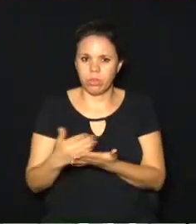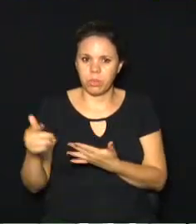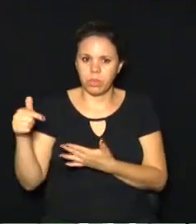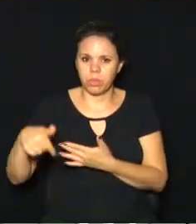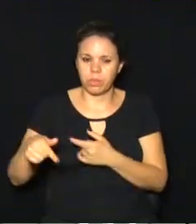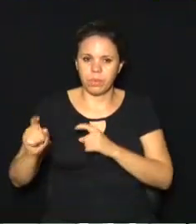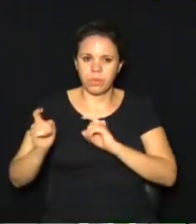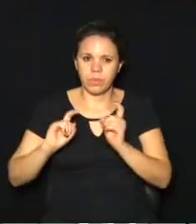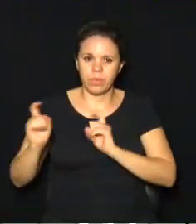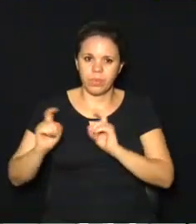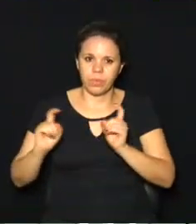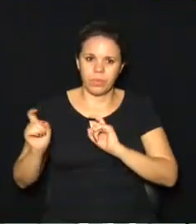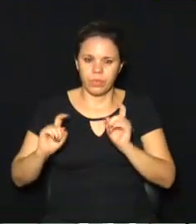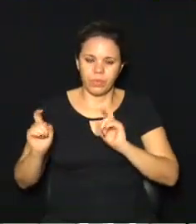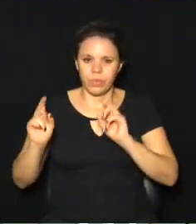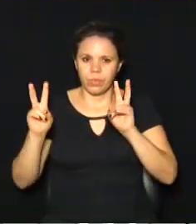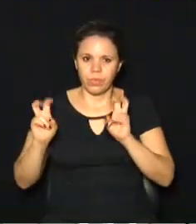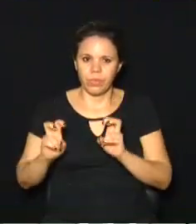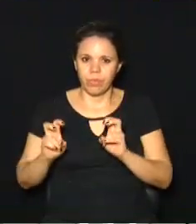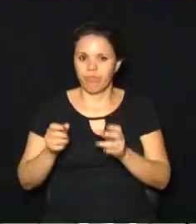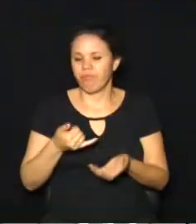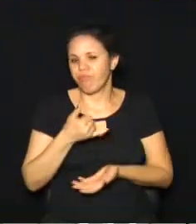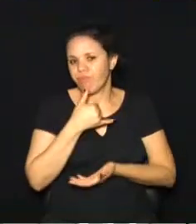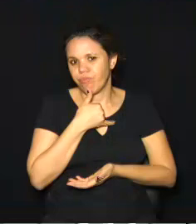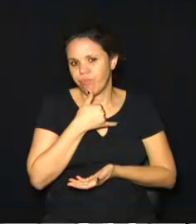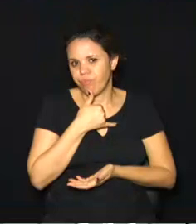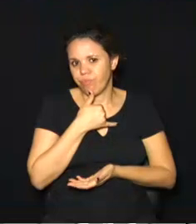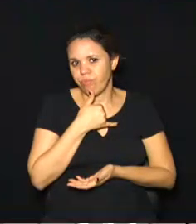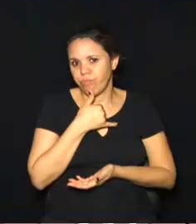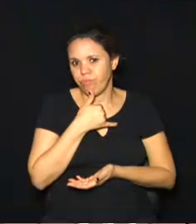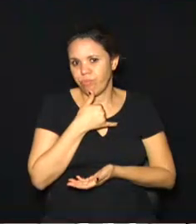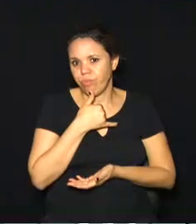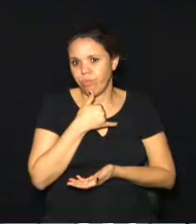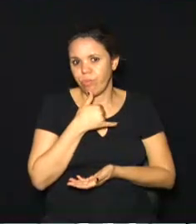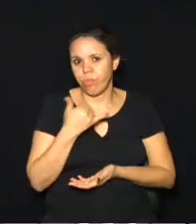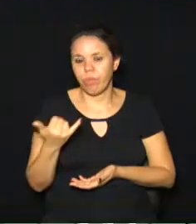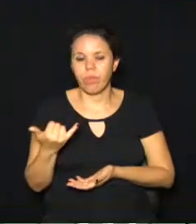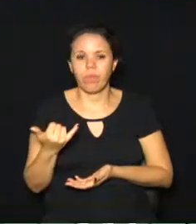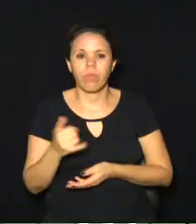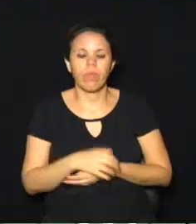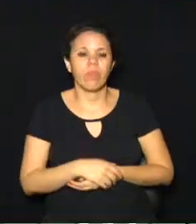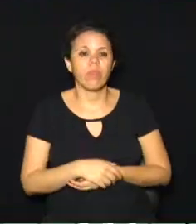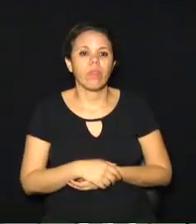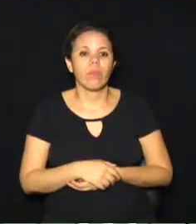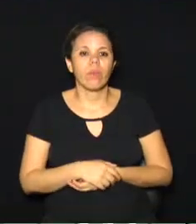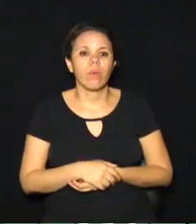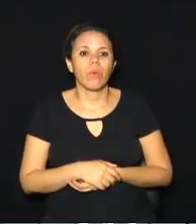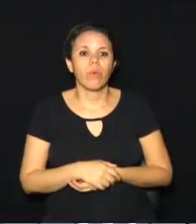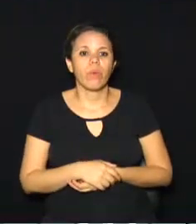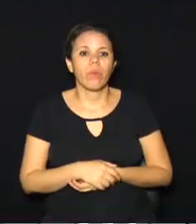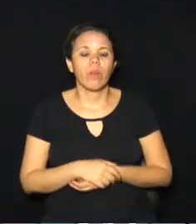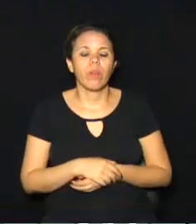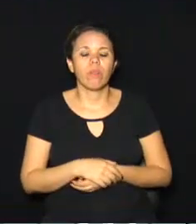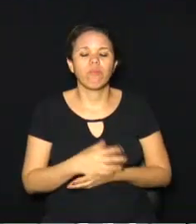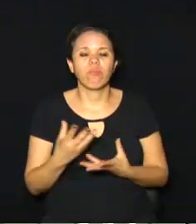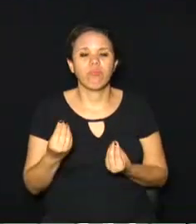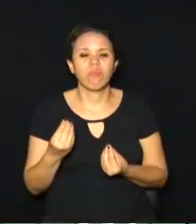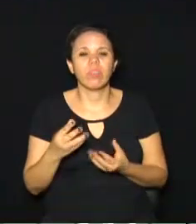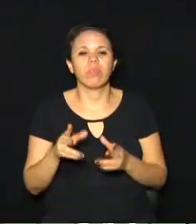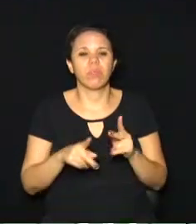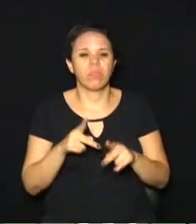essa reunião temática lamentando, né, com pesar, com muita tristeza, as